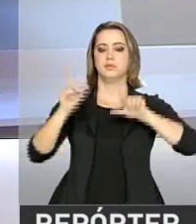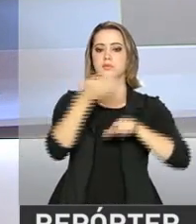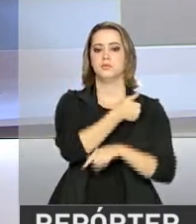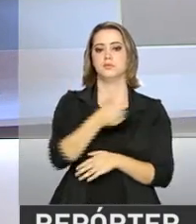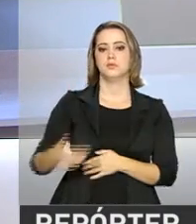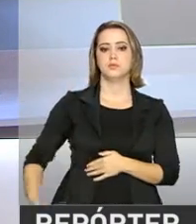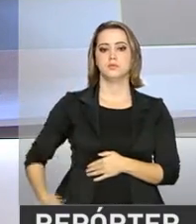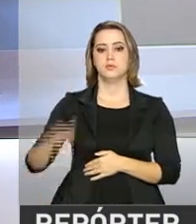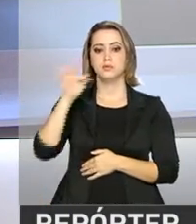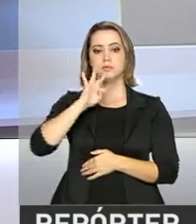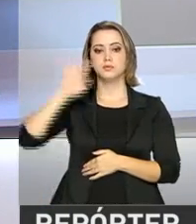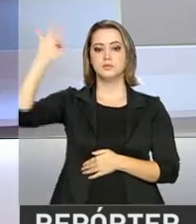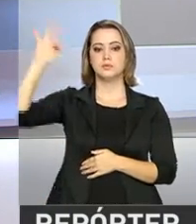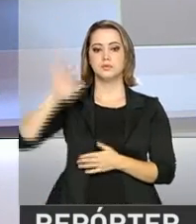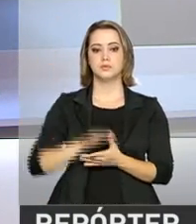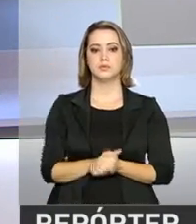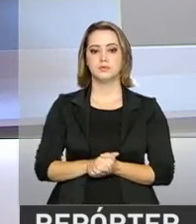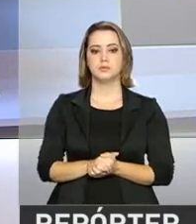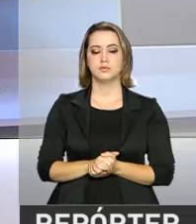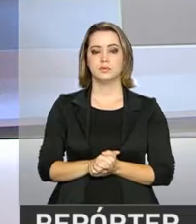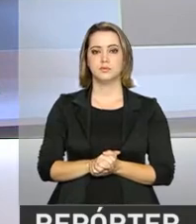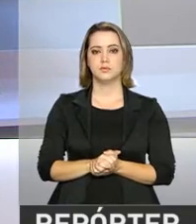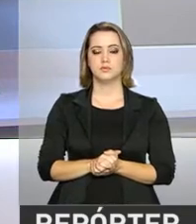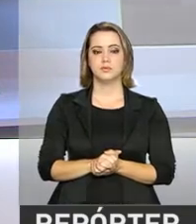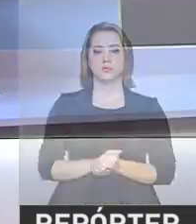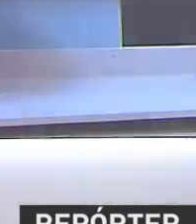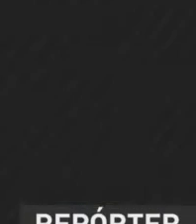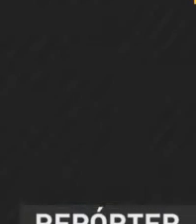na nbr a tv do governo federal